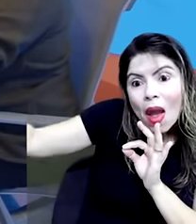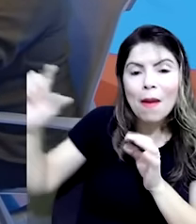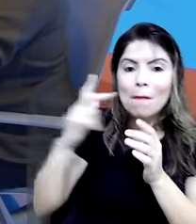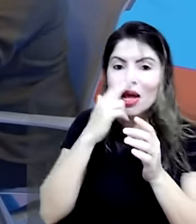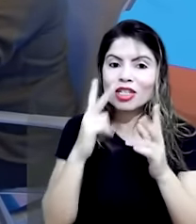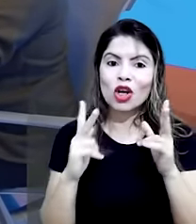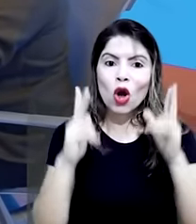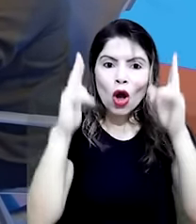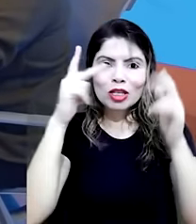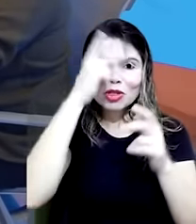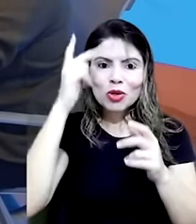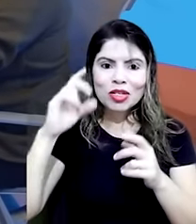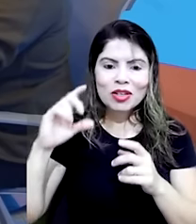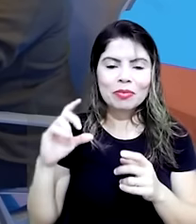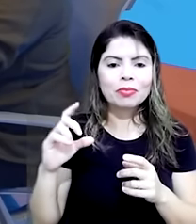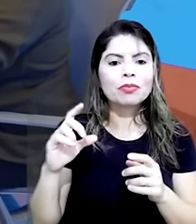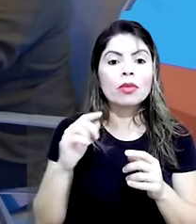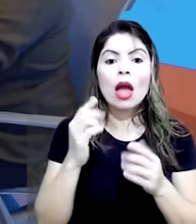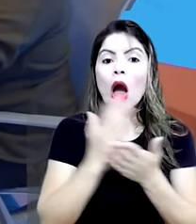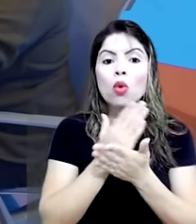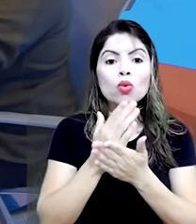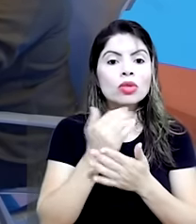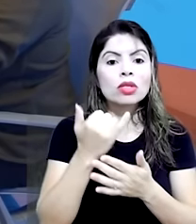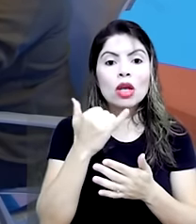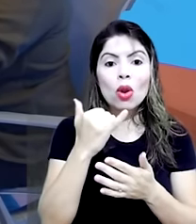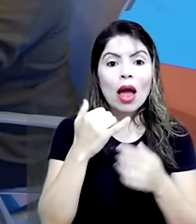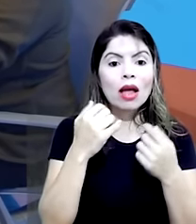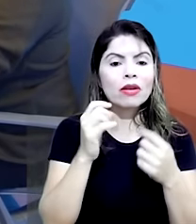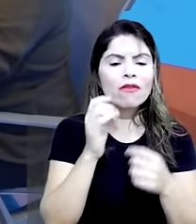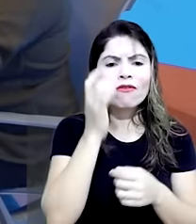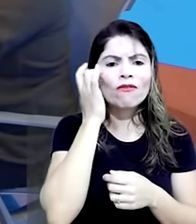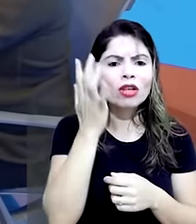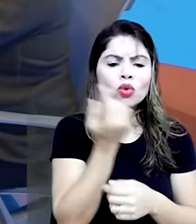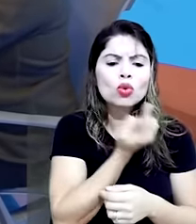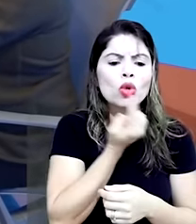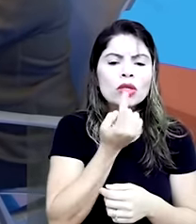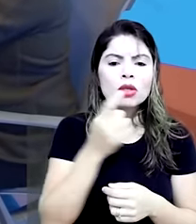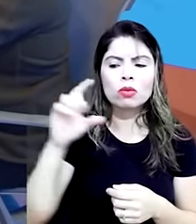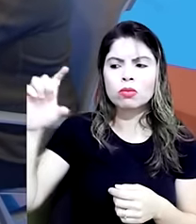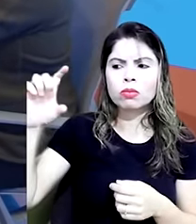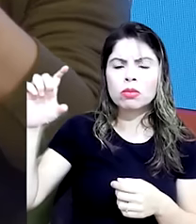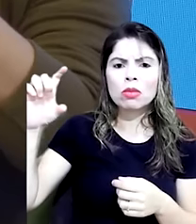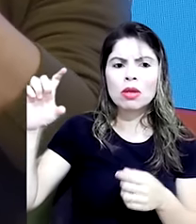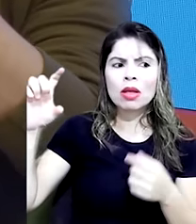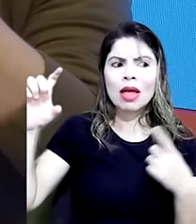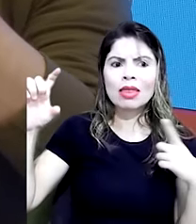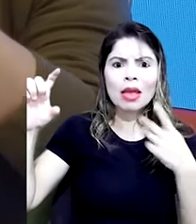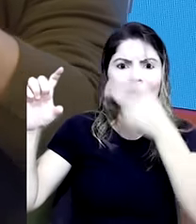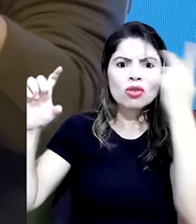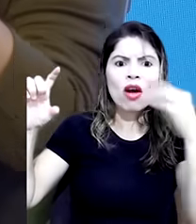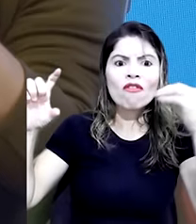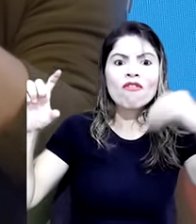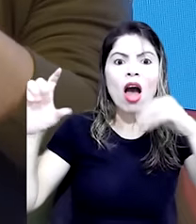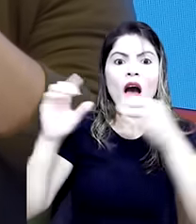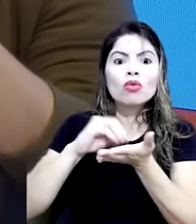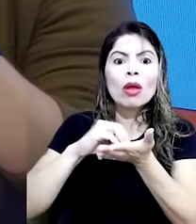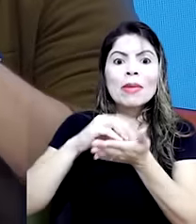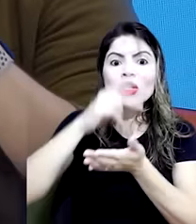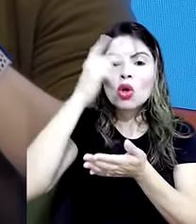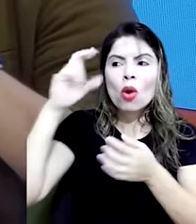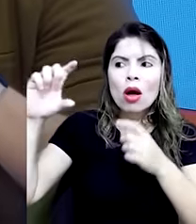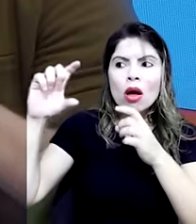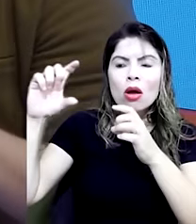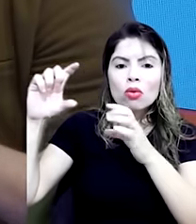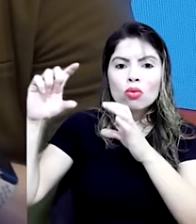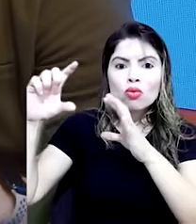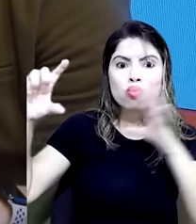hoje tem alguns celulares que eles automaticamente identificam que a foto ainda não tá compreendendo quem tá no primeiro plano só para explicar essa questão de